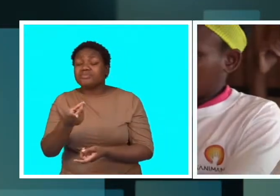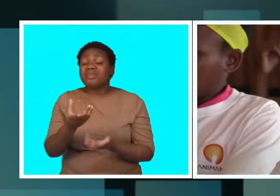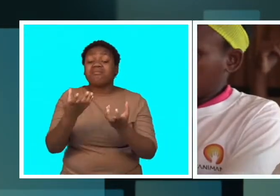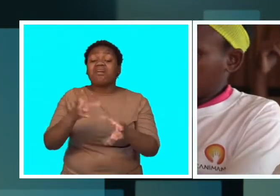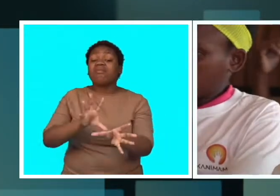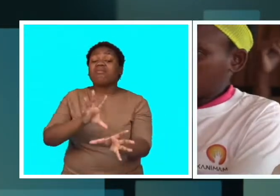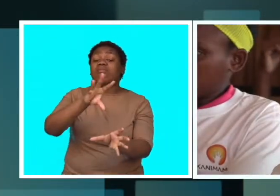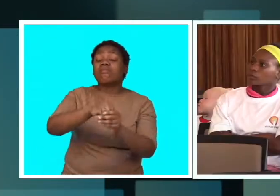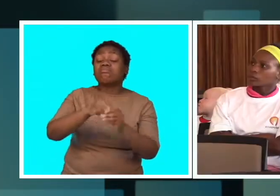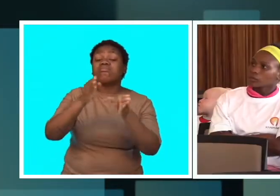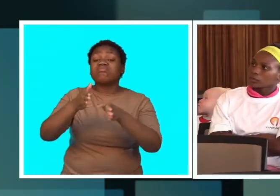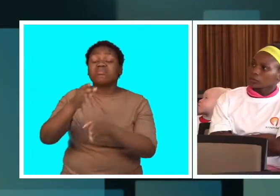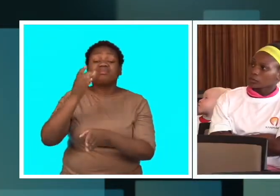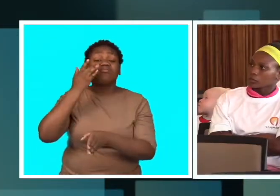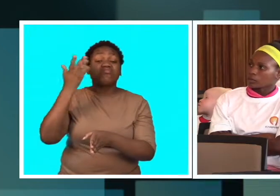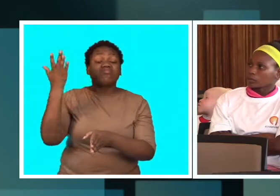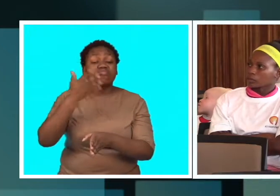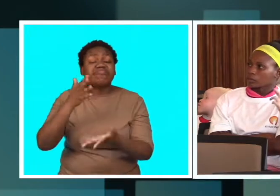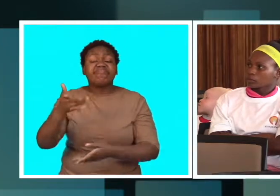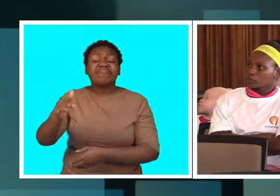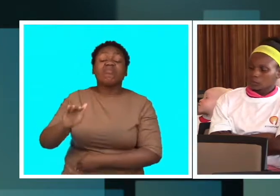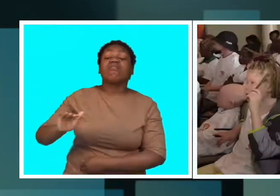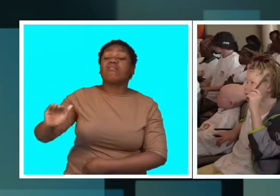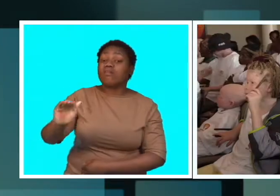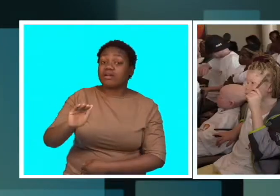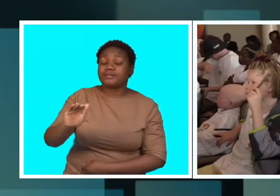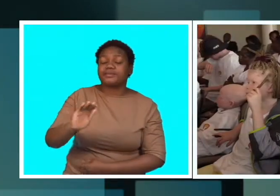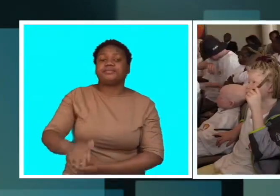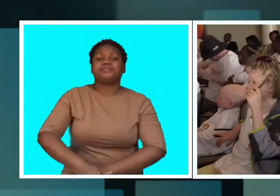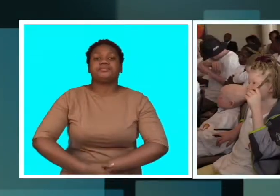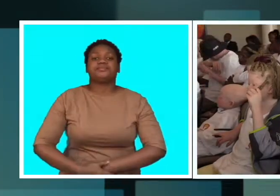consequências da marginalização dos albinos na sociedade.